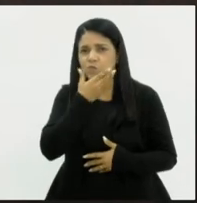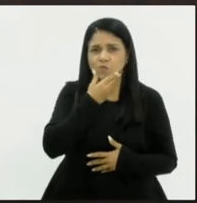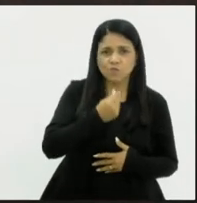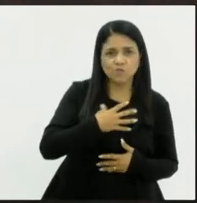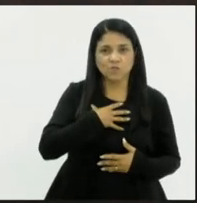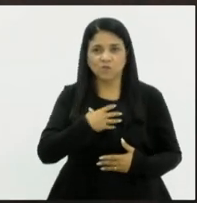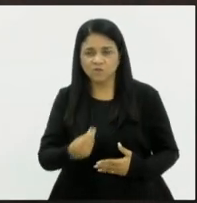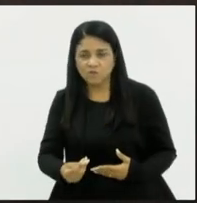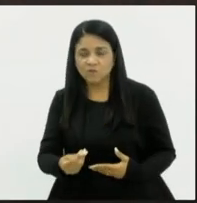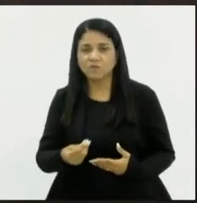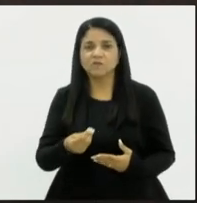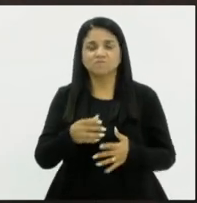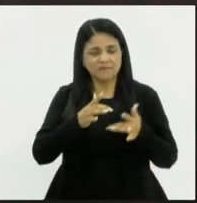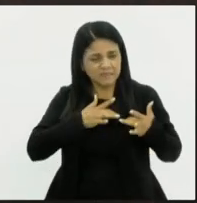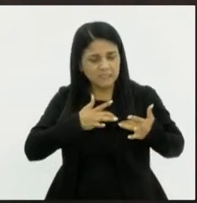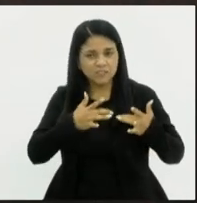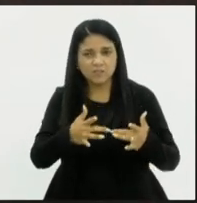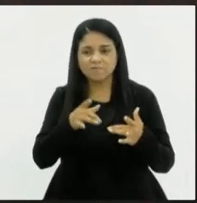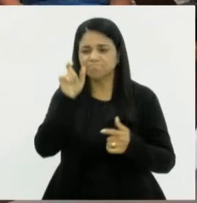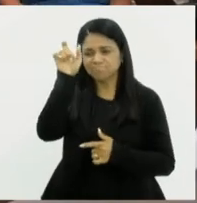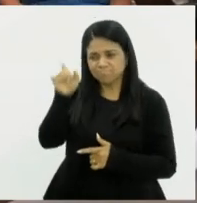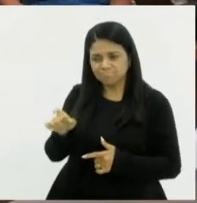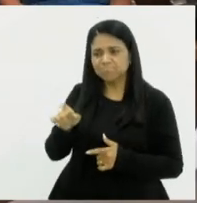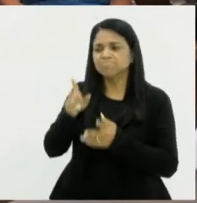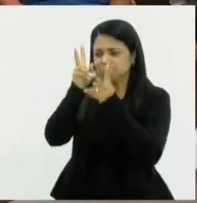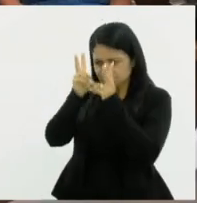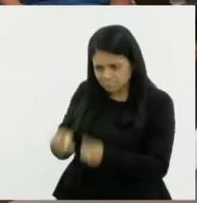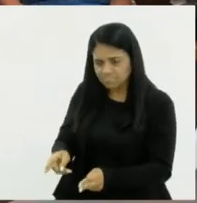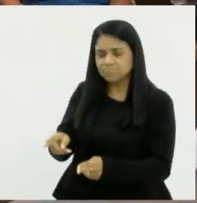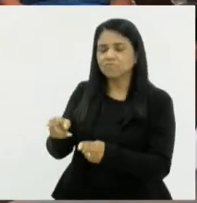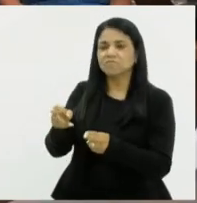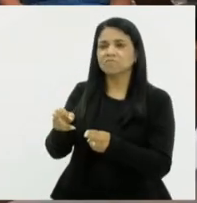e você tem feito isso,